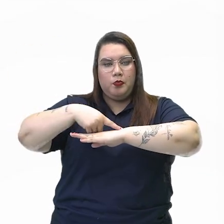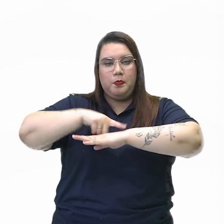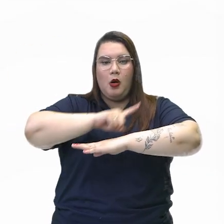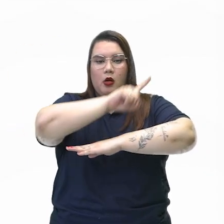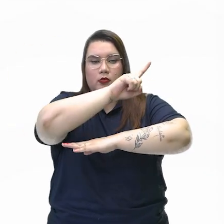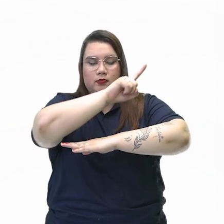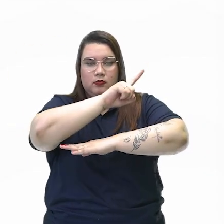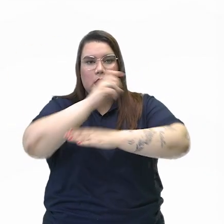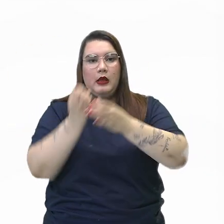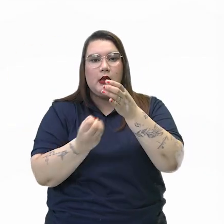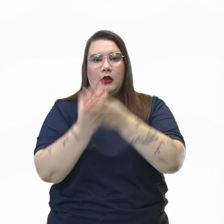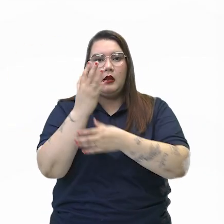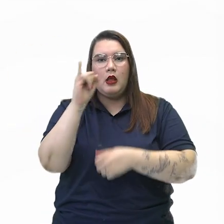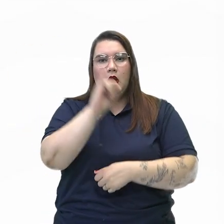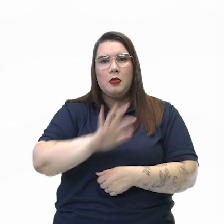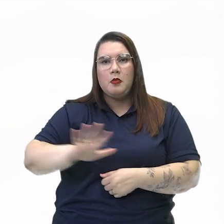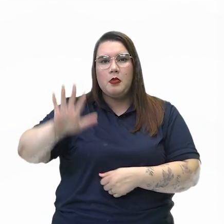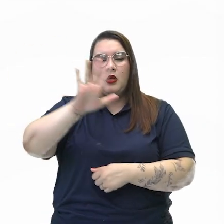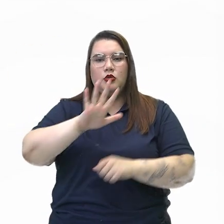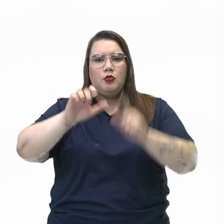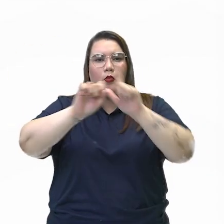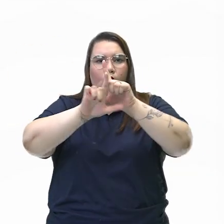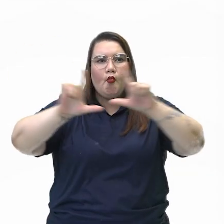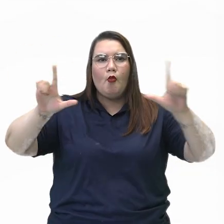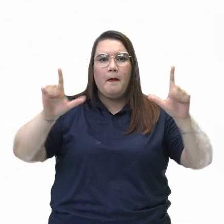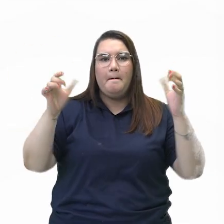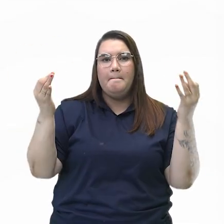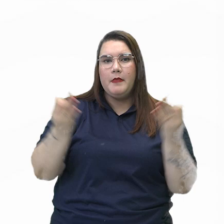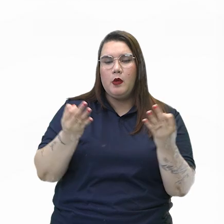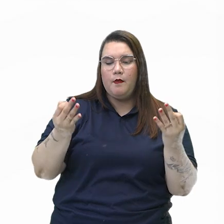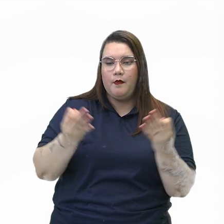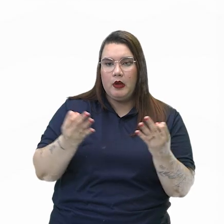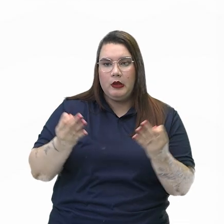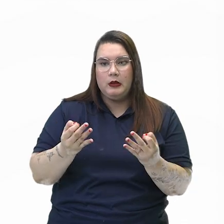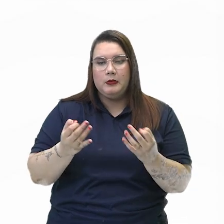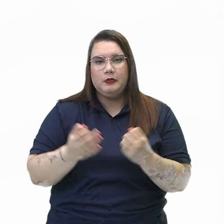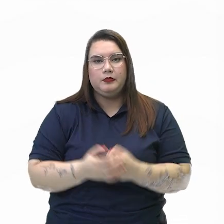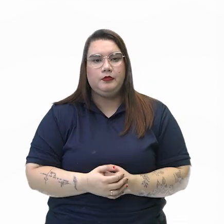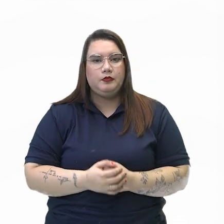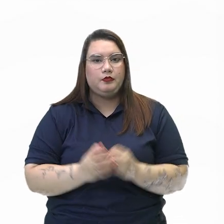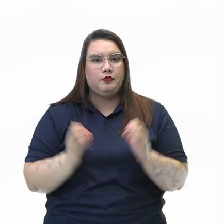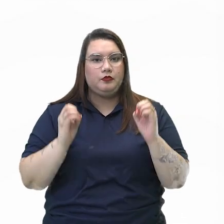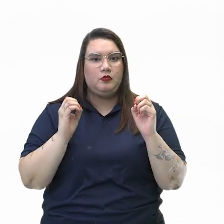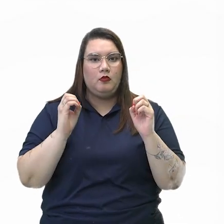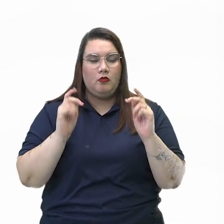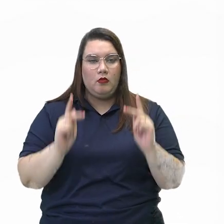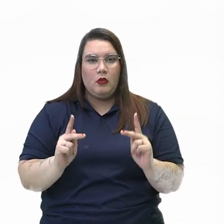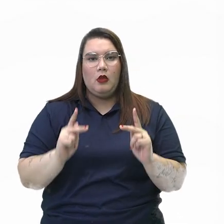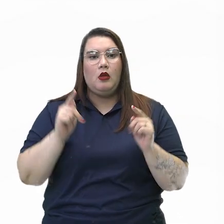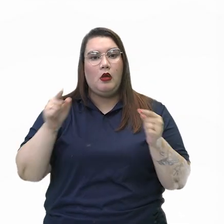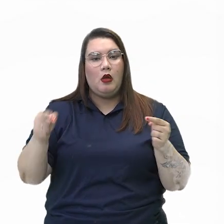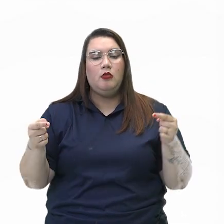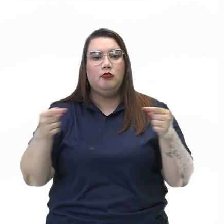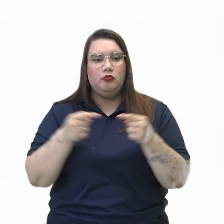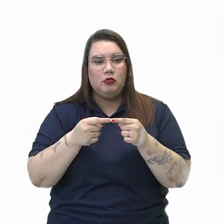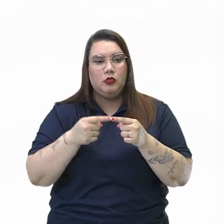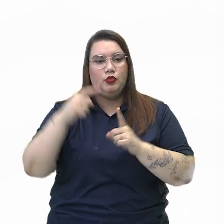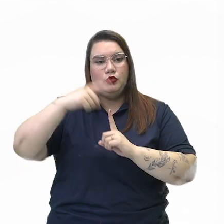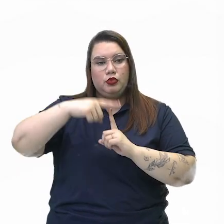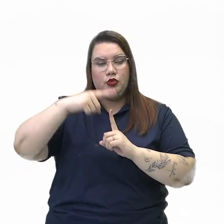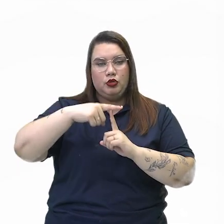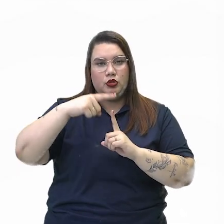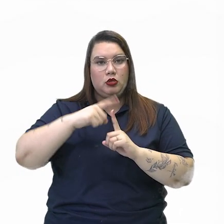única direção, formando imagens nítidas. Então, é pela reflexão regular que a